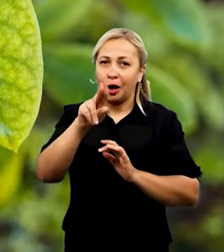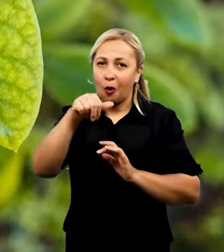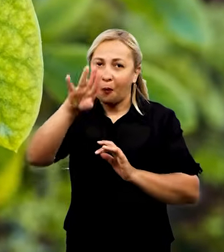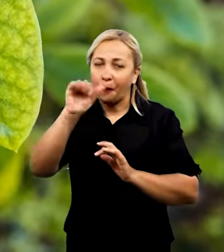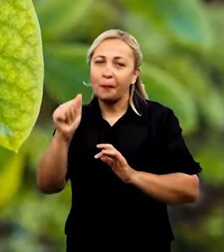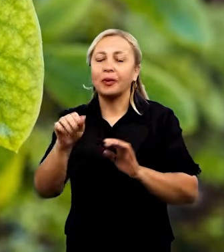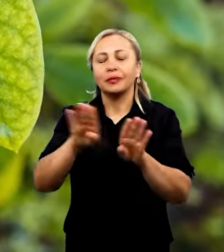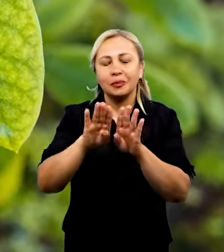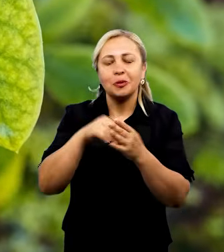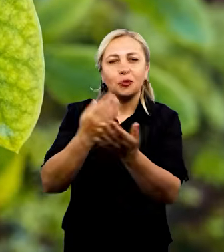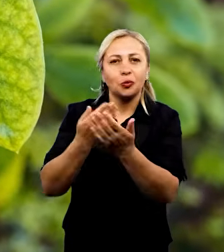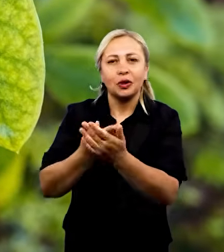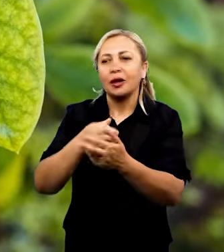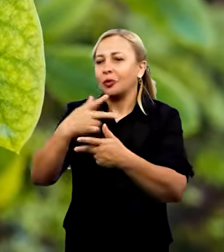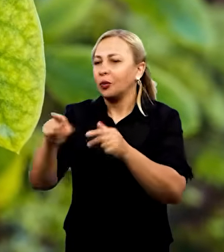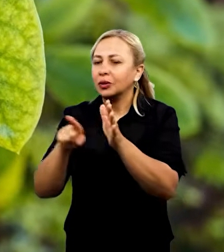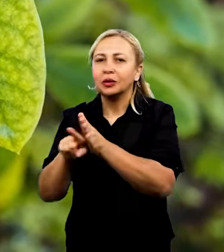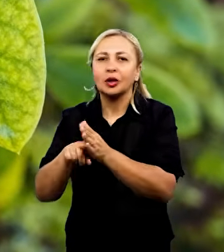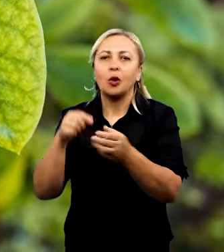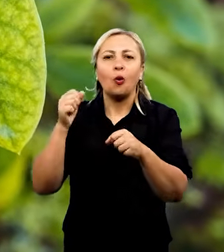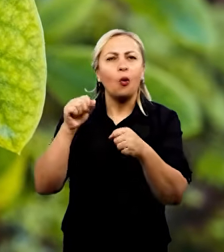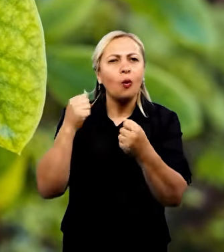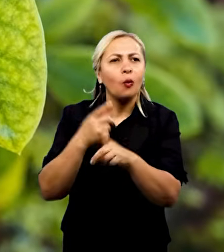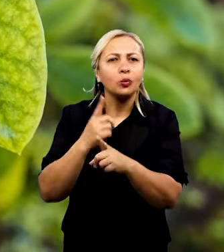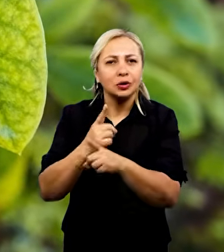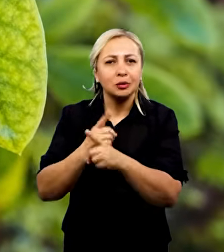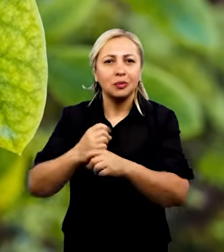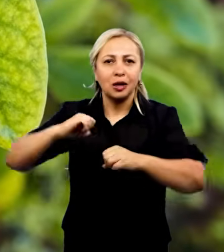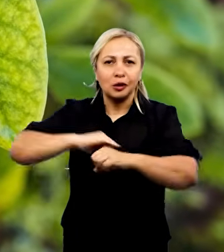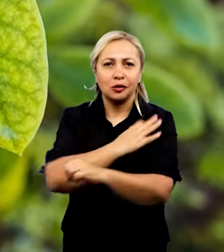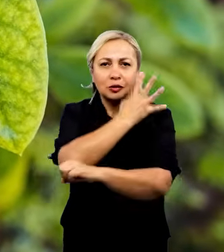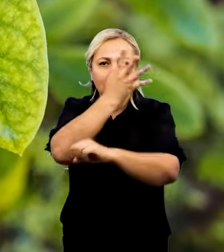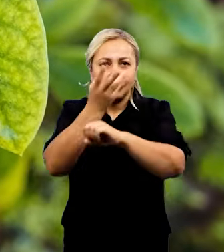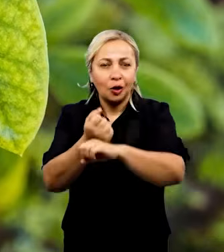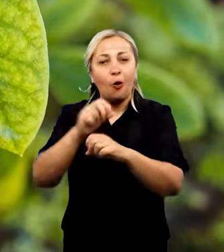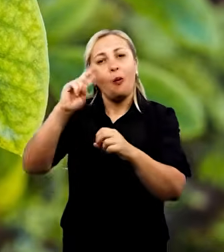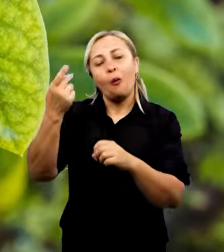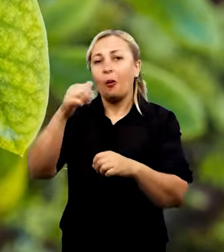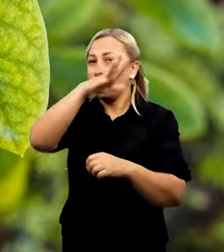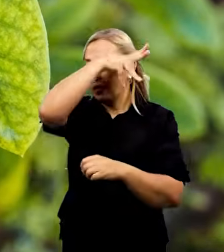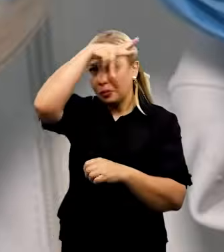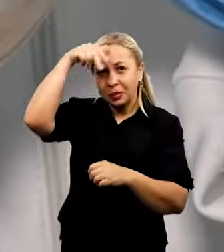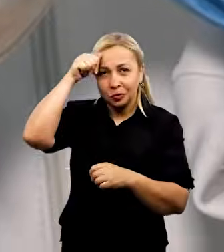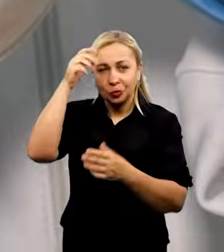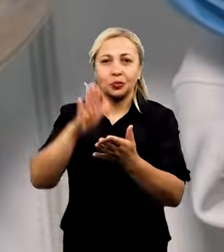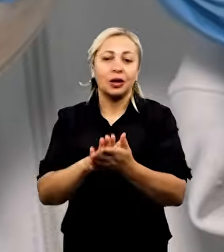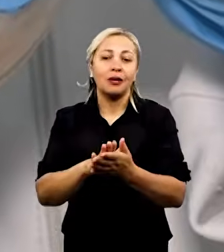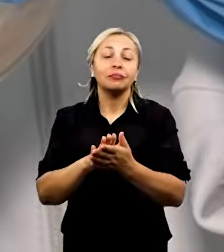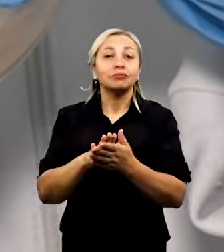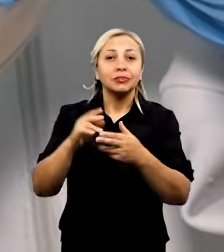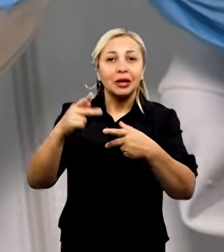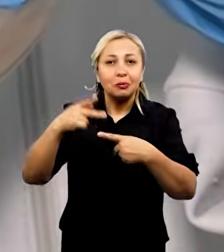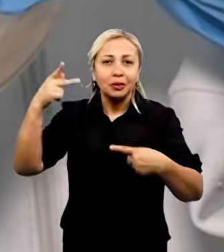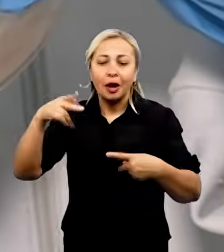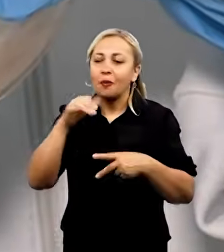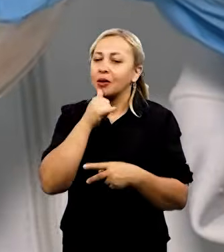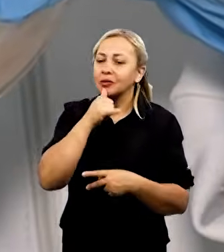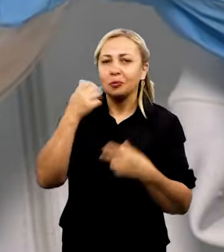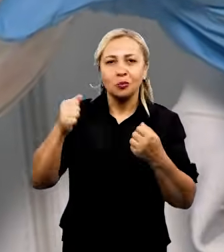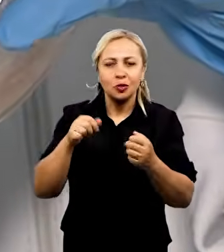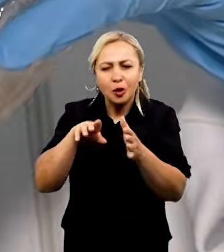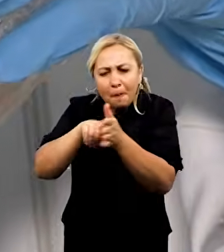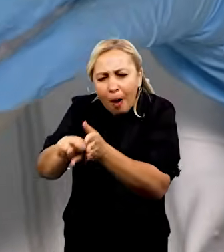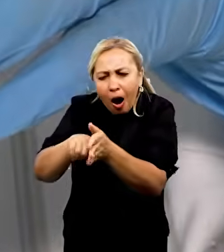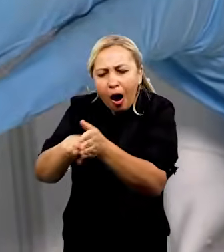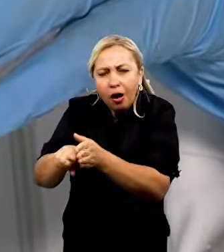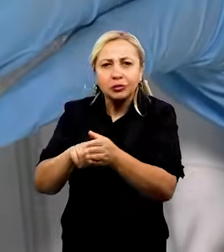pelas pesquisadoras. Pode ser encontrada tanto no Cerrado quanto na região amazônica. E suas propriedades, por exemplo,